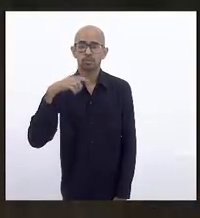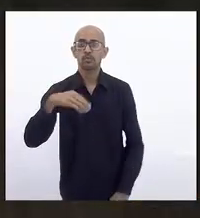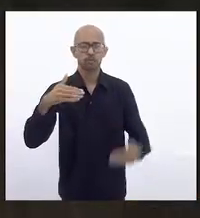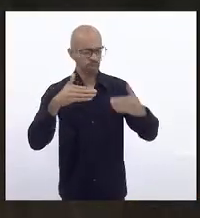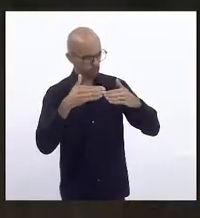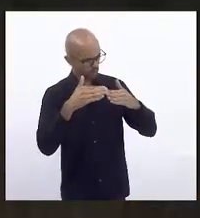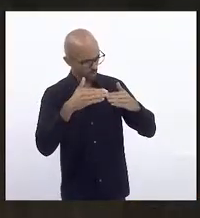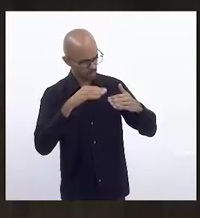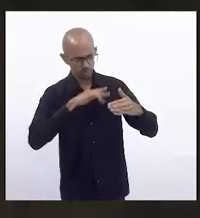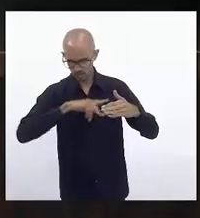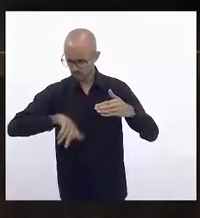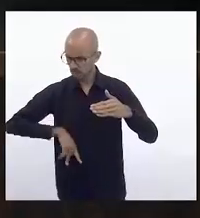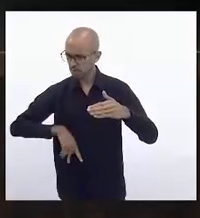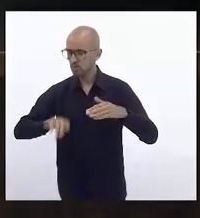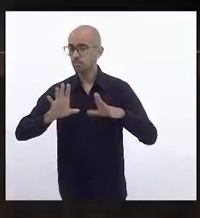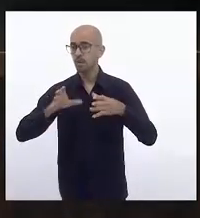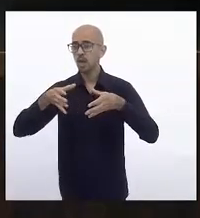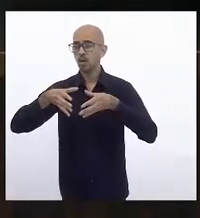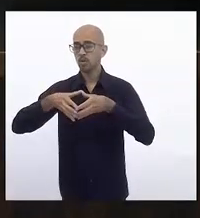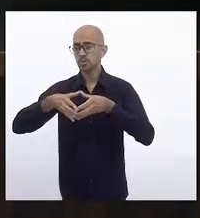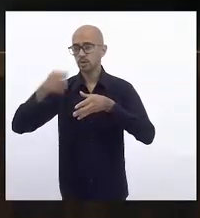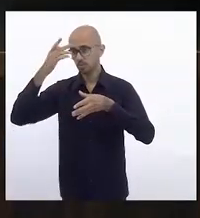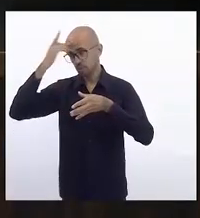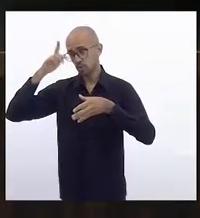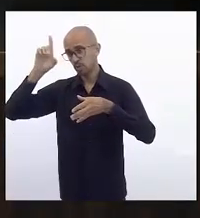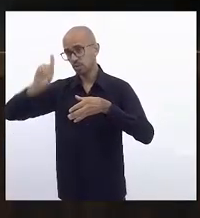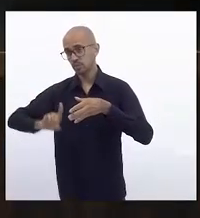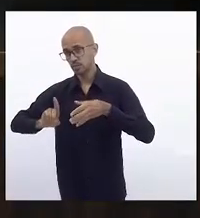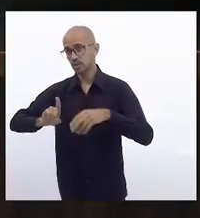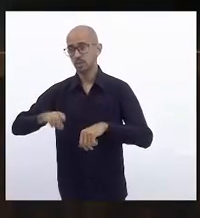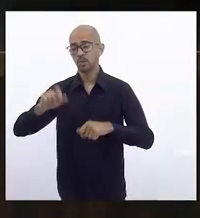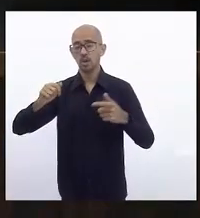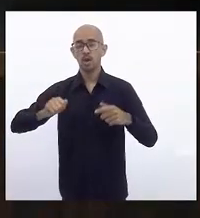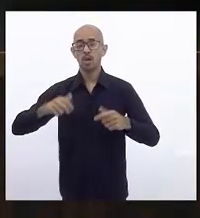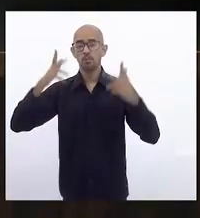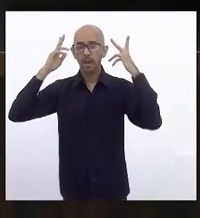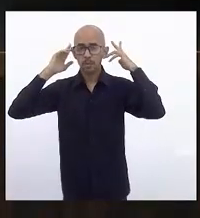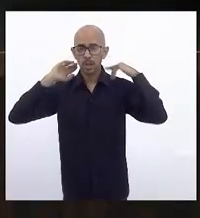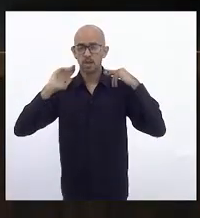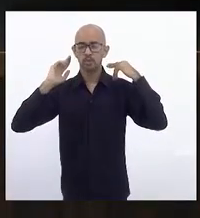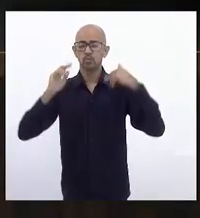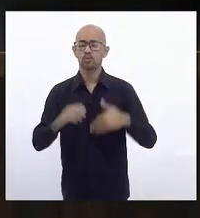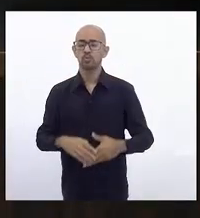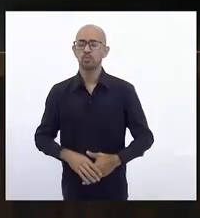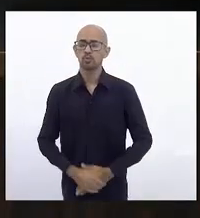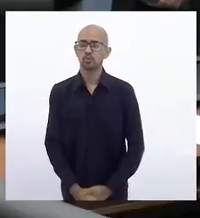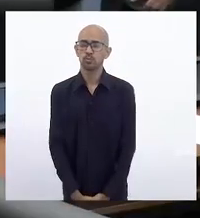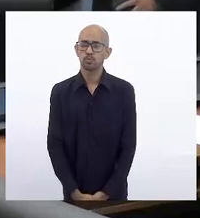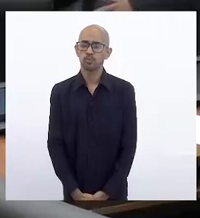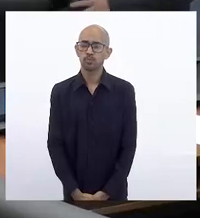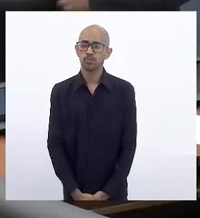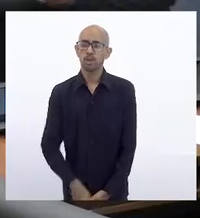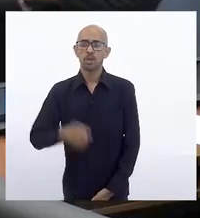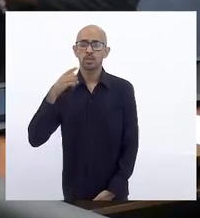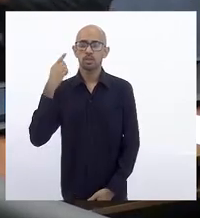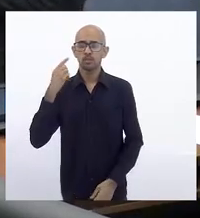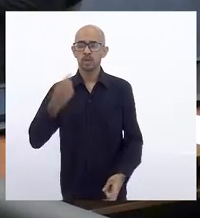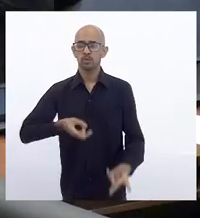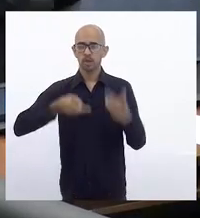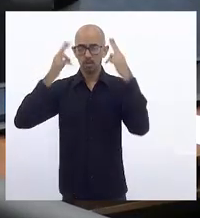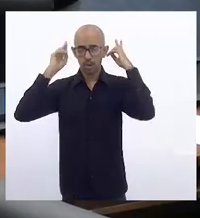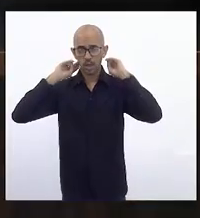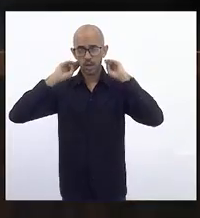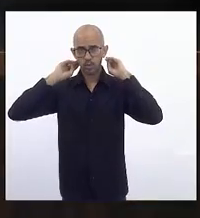favorável, presidente. Pela Comissão da Pessoa com Deficiência, deputado Marcelo Cabeleireiro. Deputado Marcelo